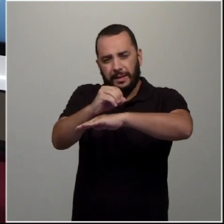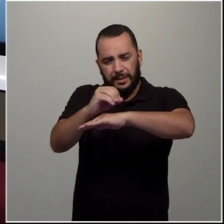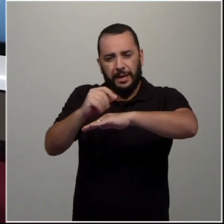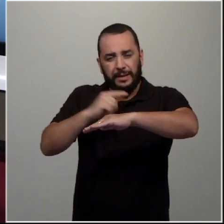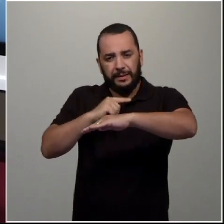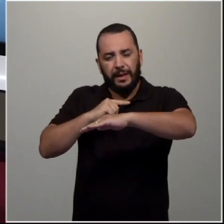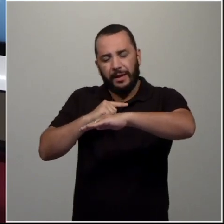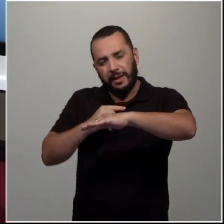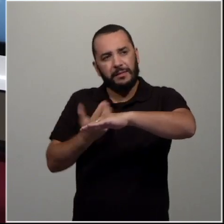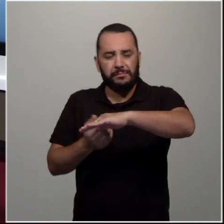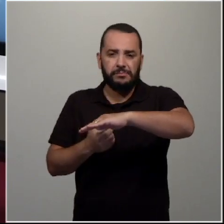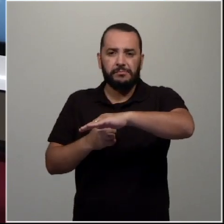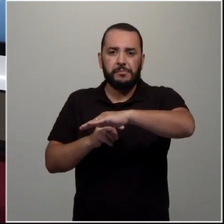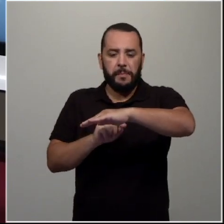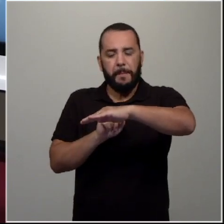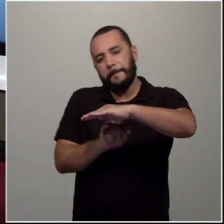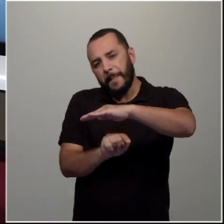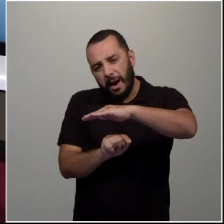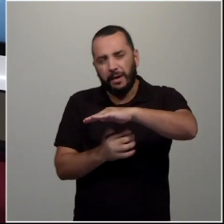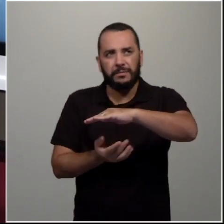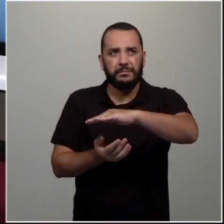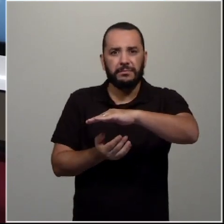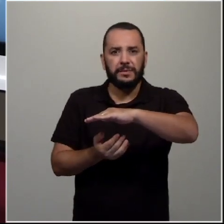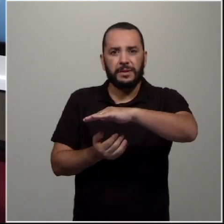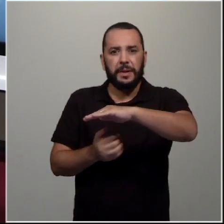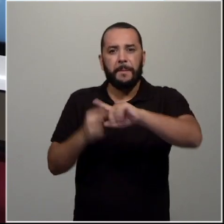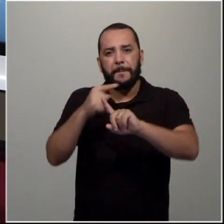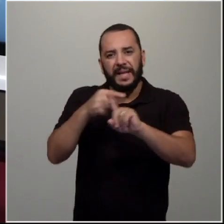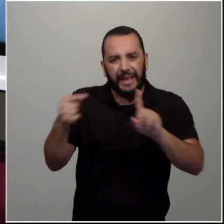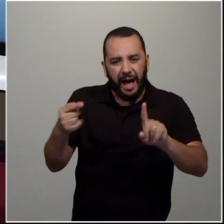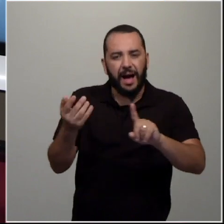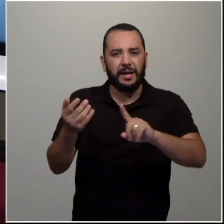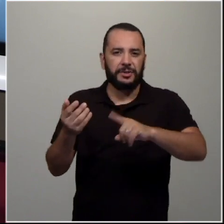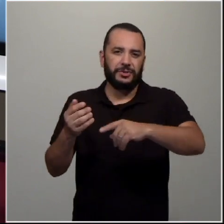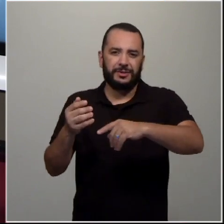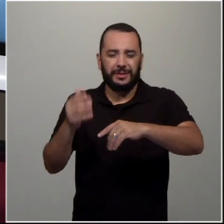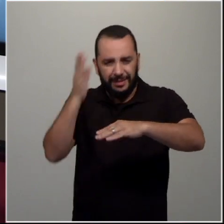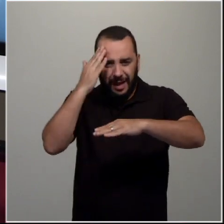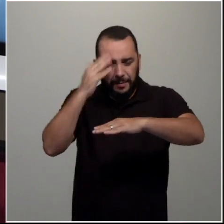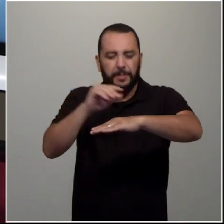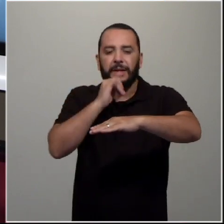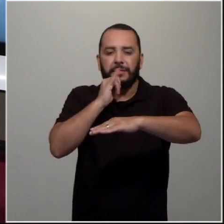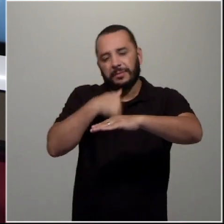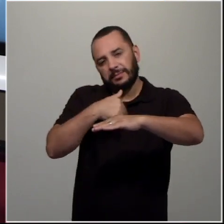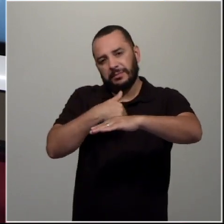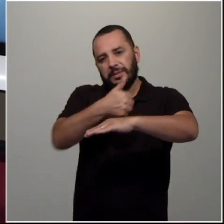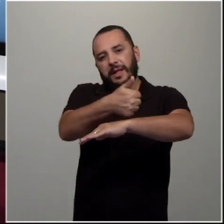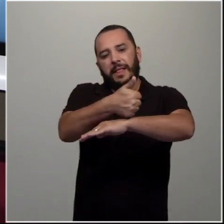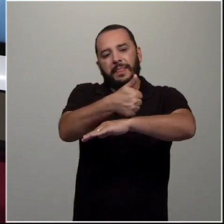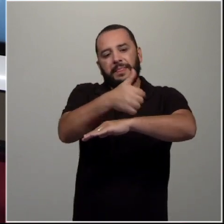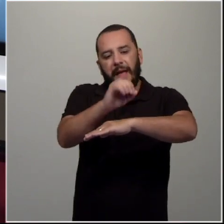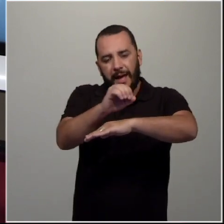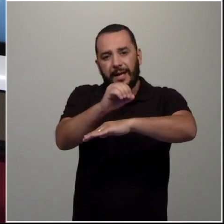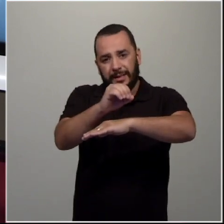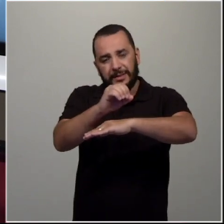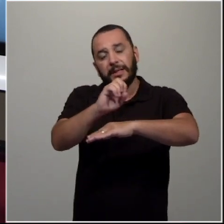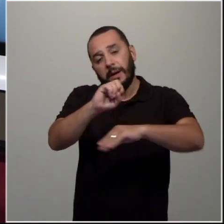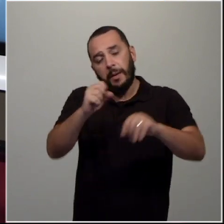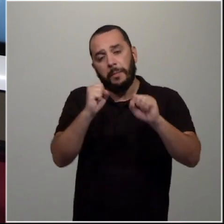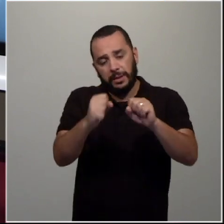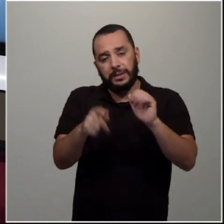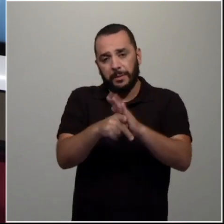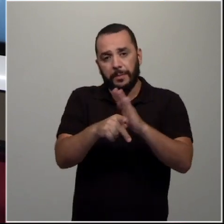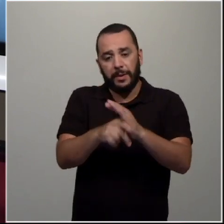partes né ali a partir das metades um de coisas é um quarto e coisas do tipo